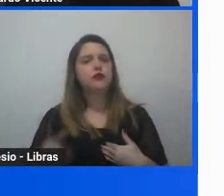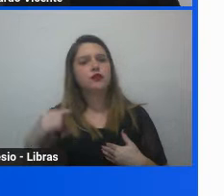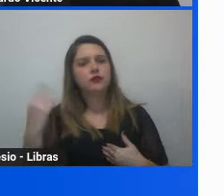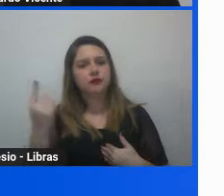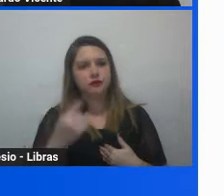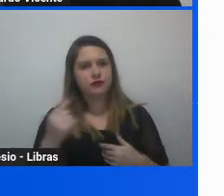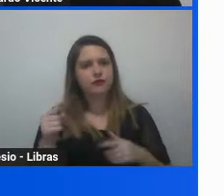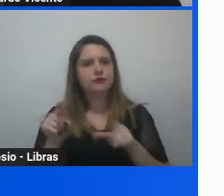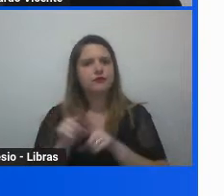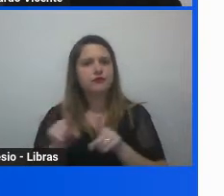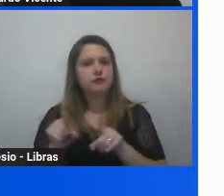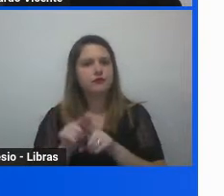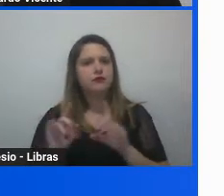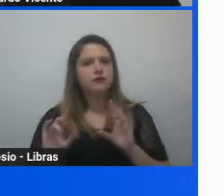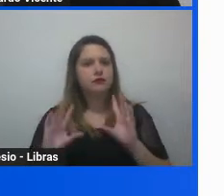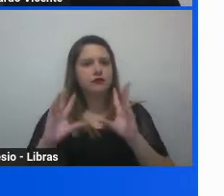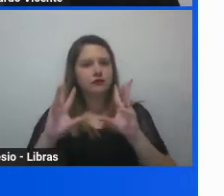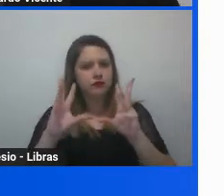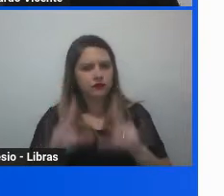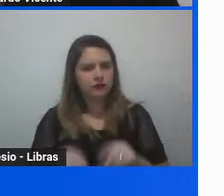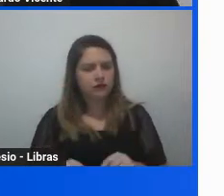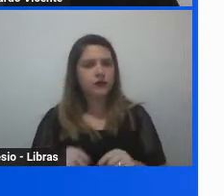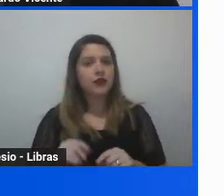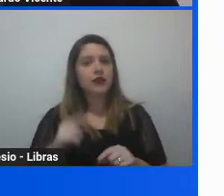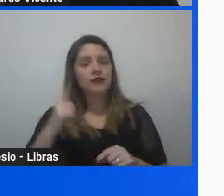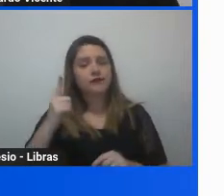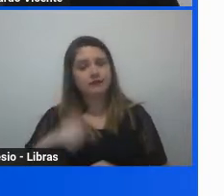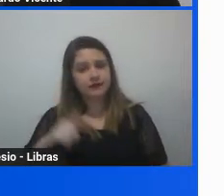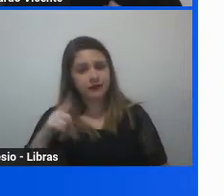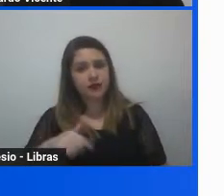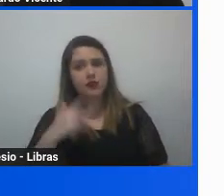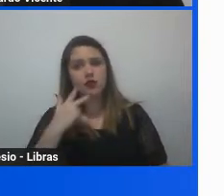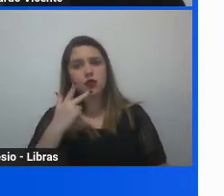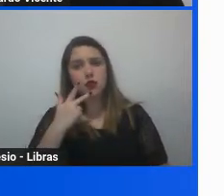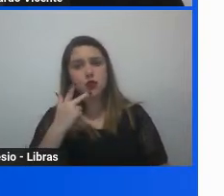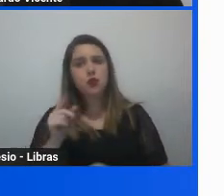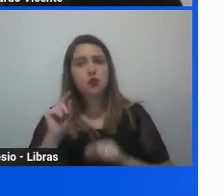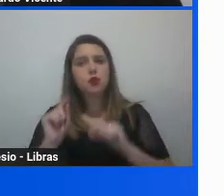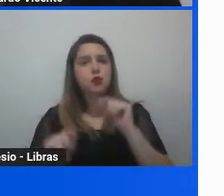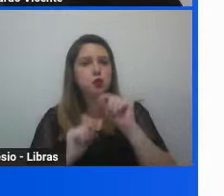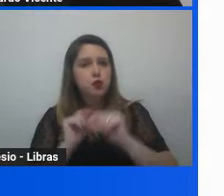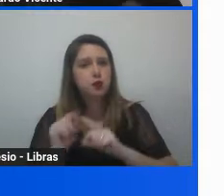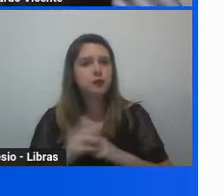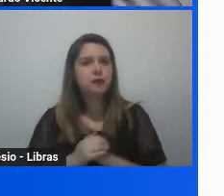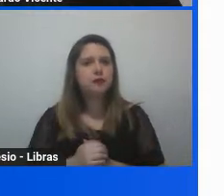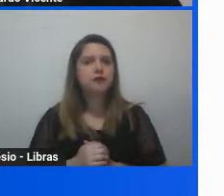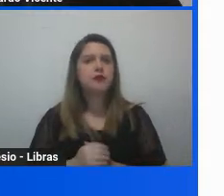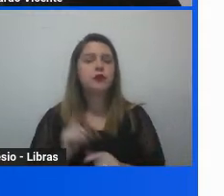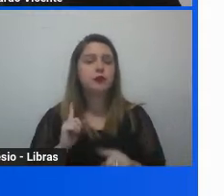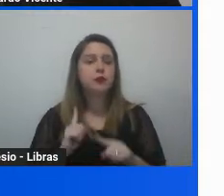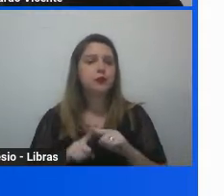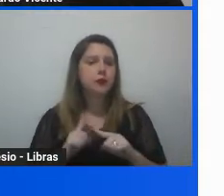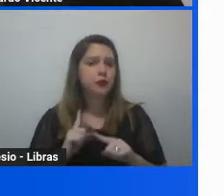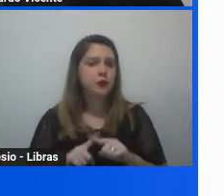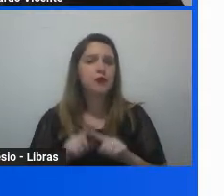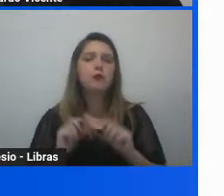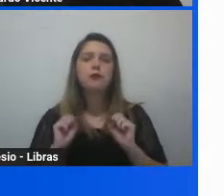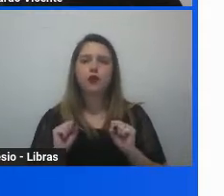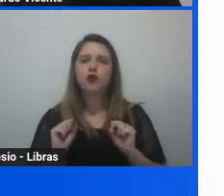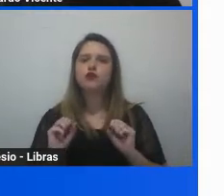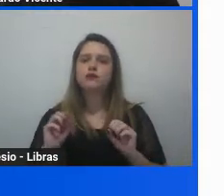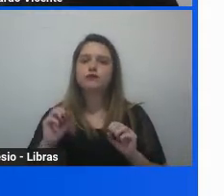dentro. Então eu não posso permitir isto. Então você não tire. Por quê? Porque pode agravar